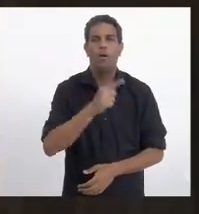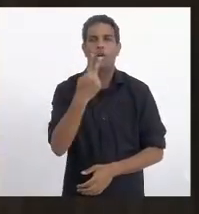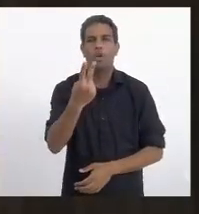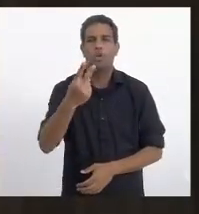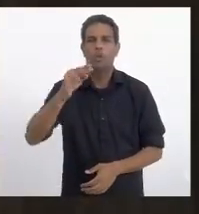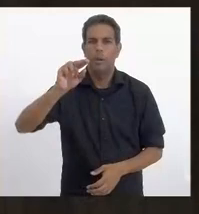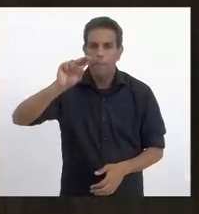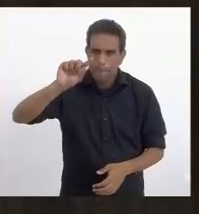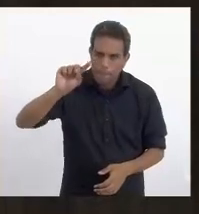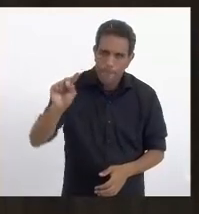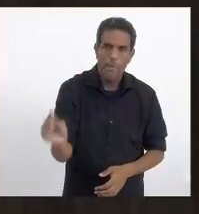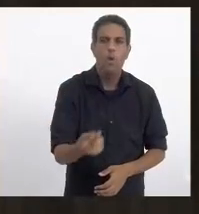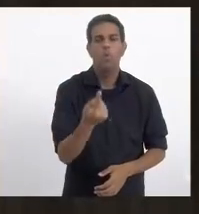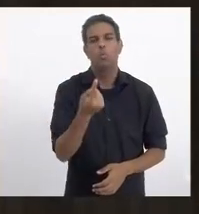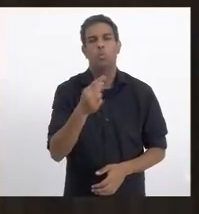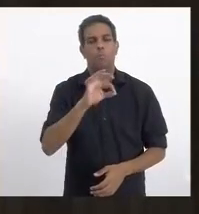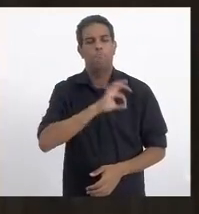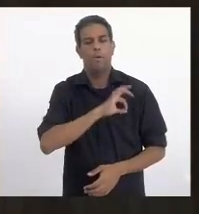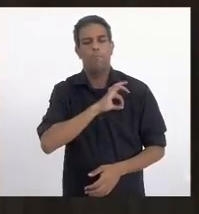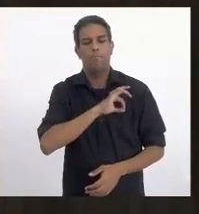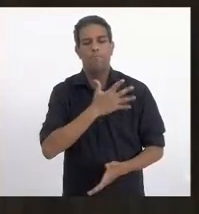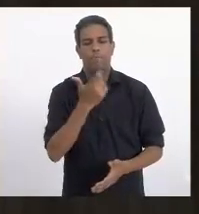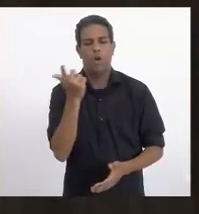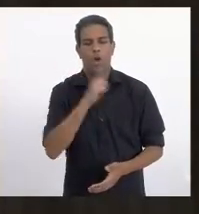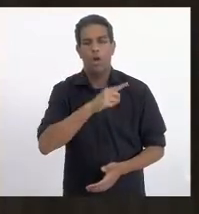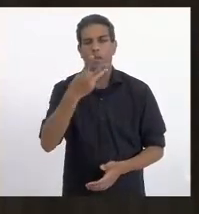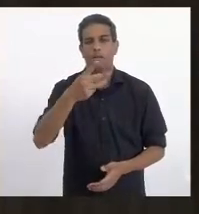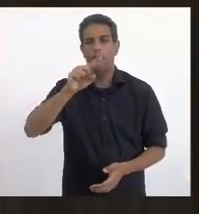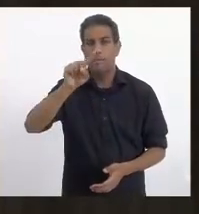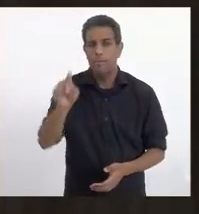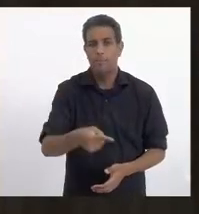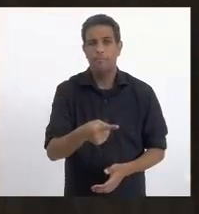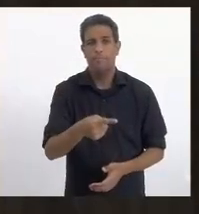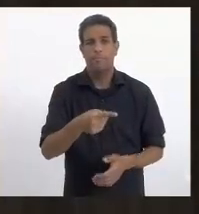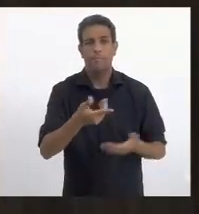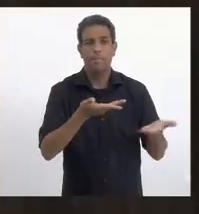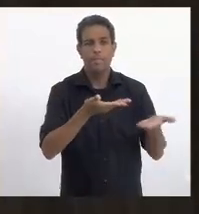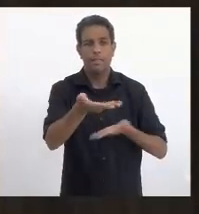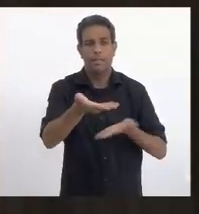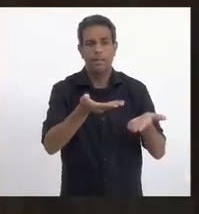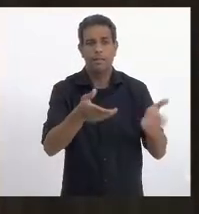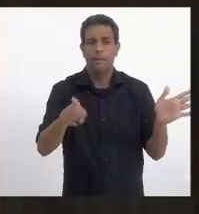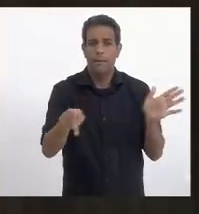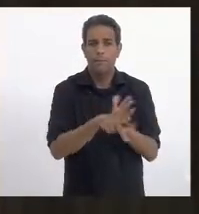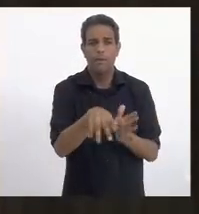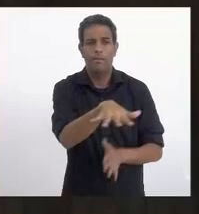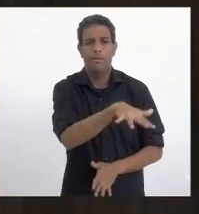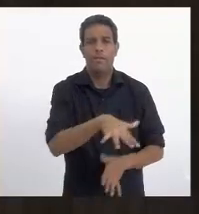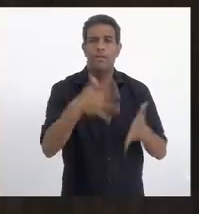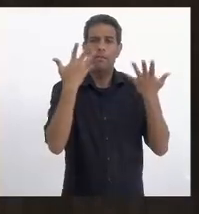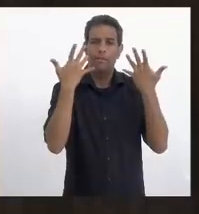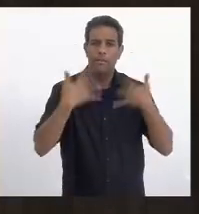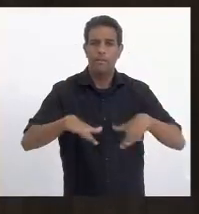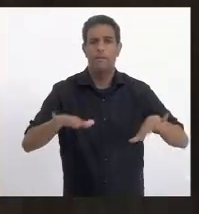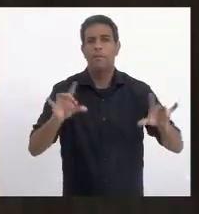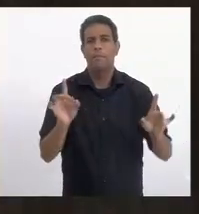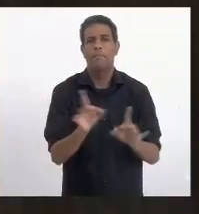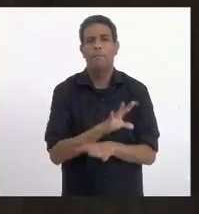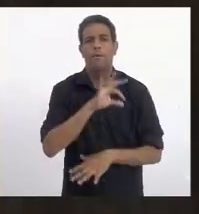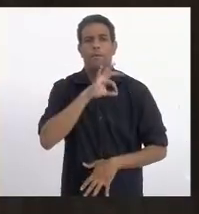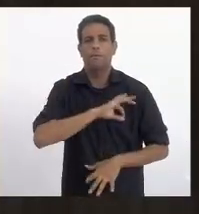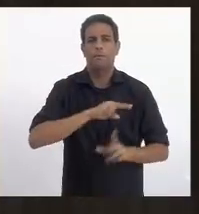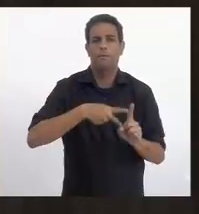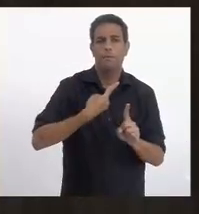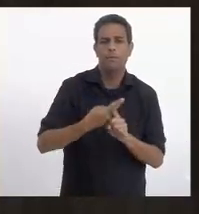dois mil policiais na segurança presente ganhando r$ 3000 por um serviço que já é da natureza dele então acaba